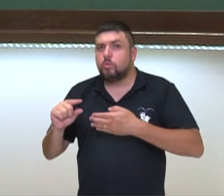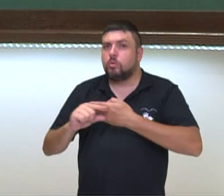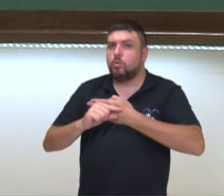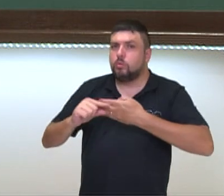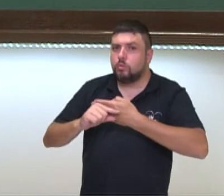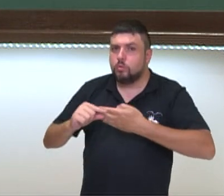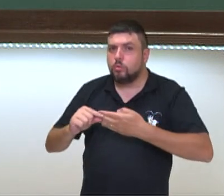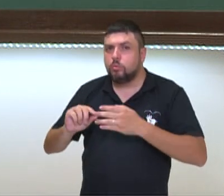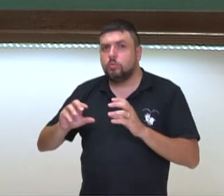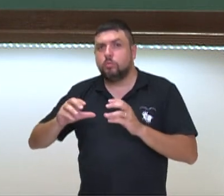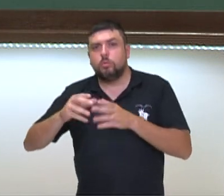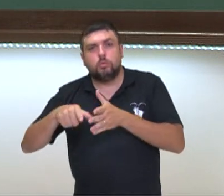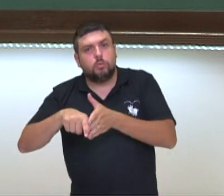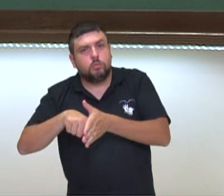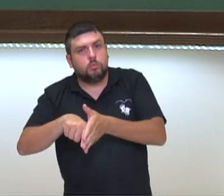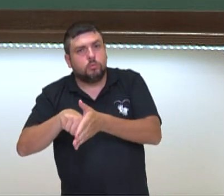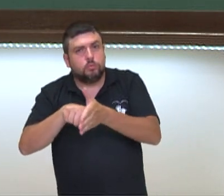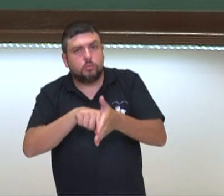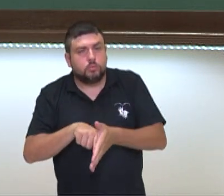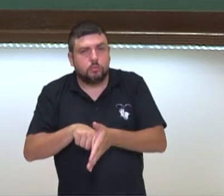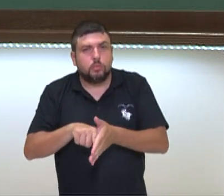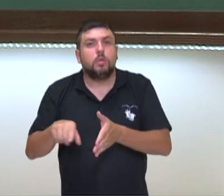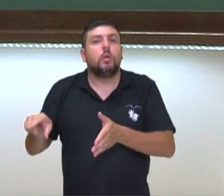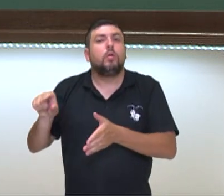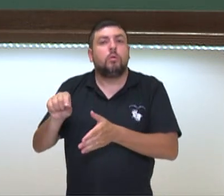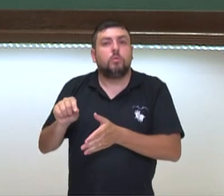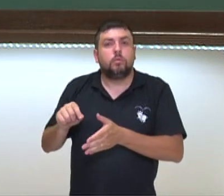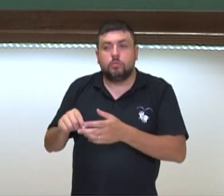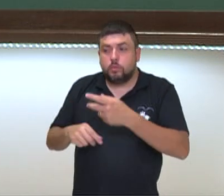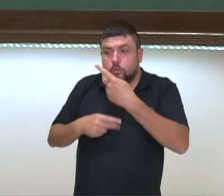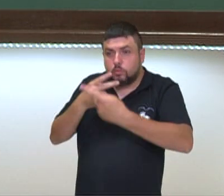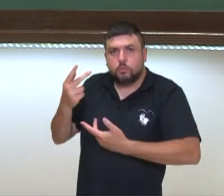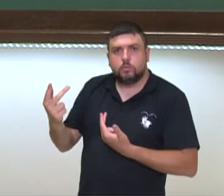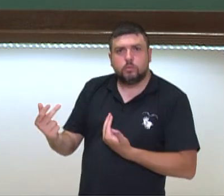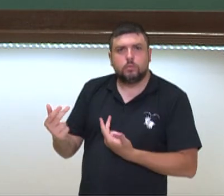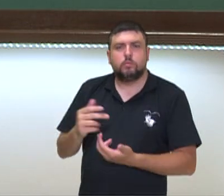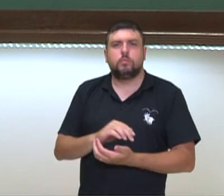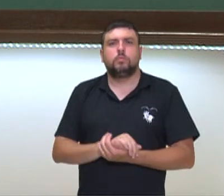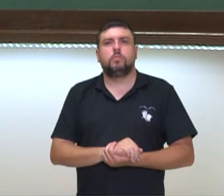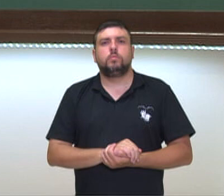estudioso, um cientista que fala sobre a mesma coisa que eu.